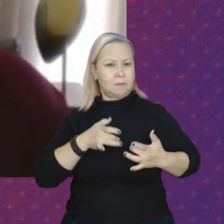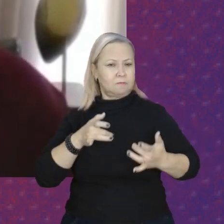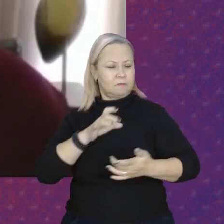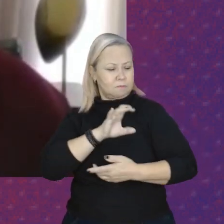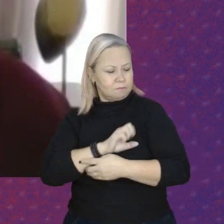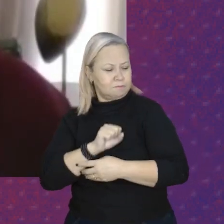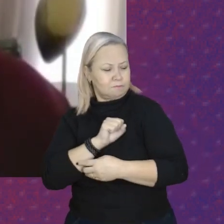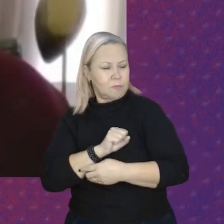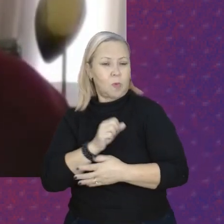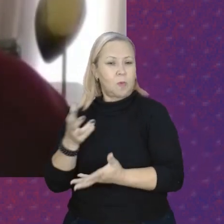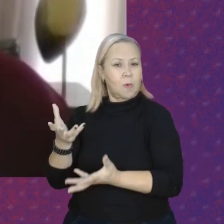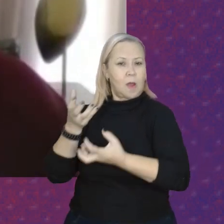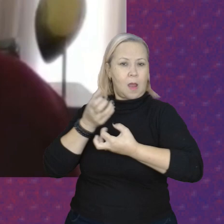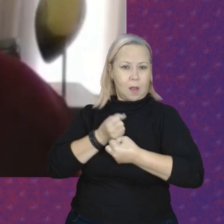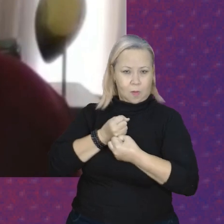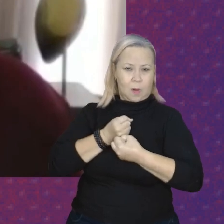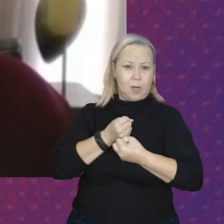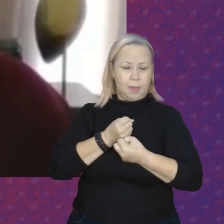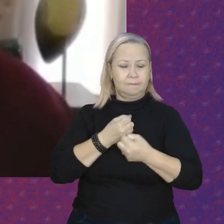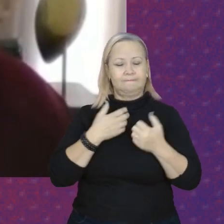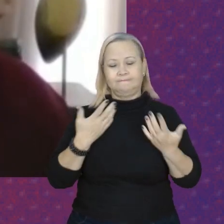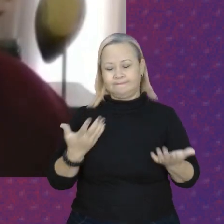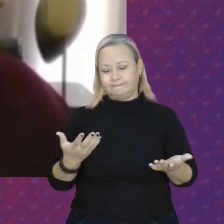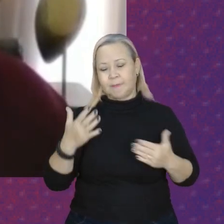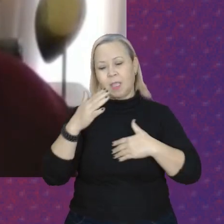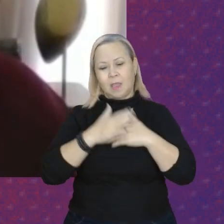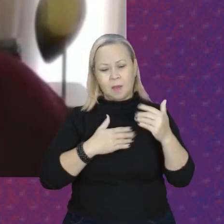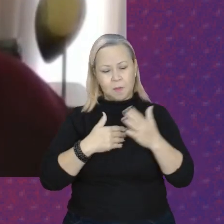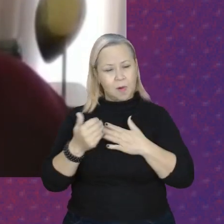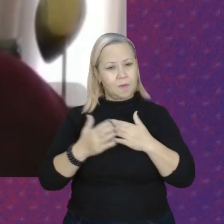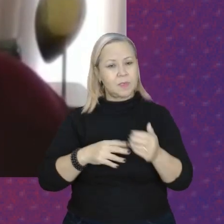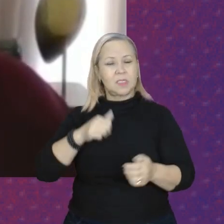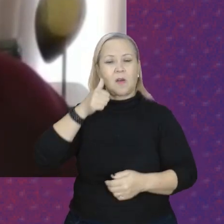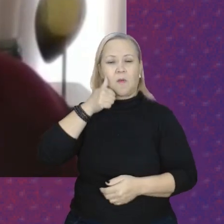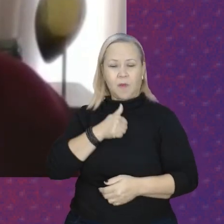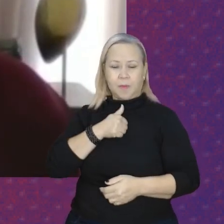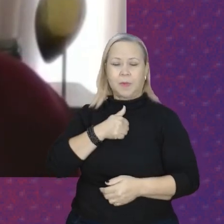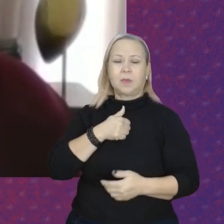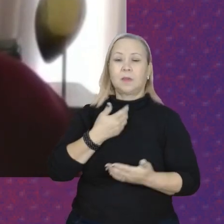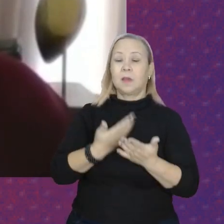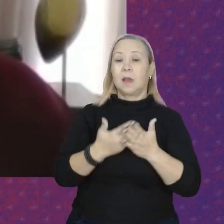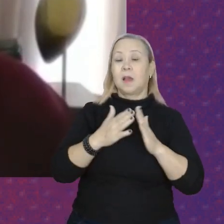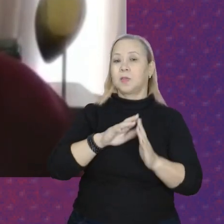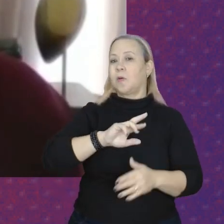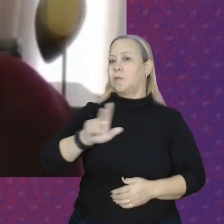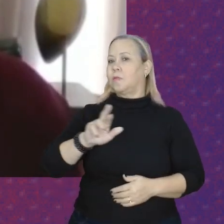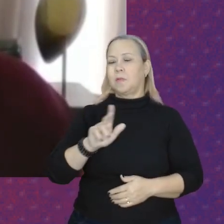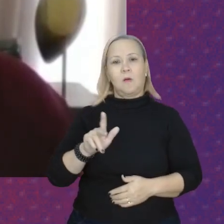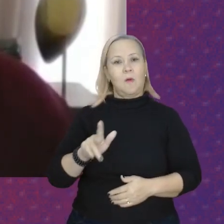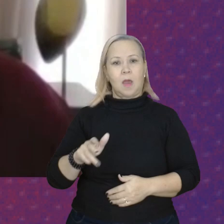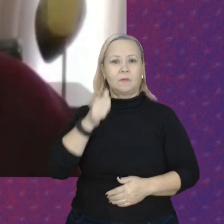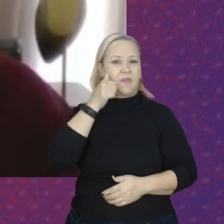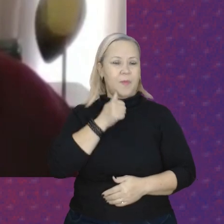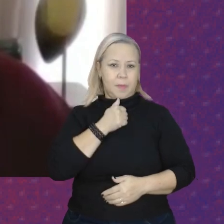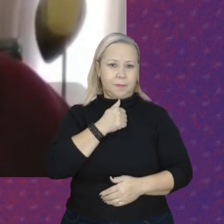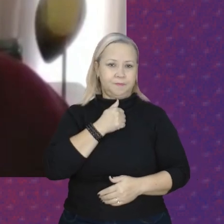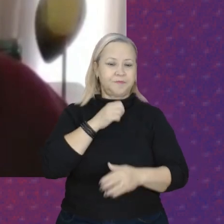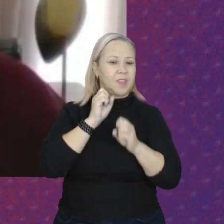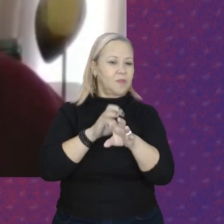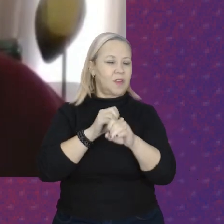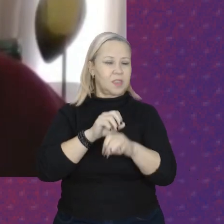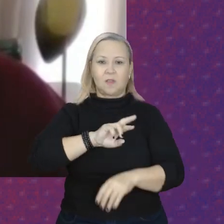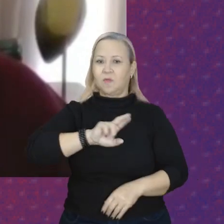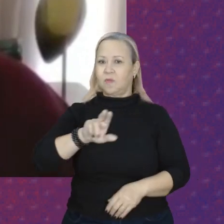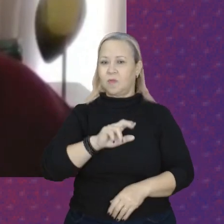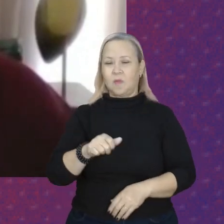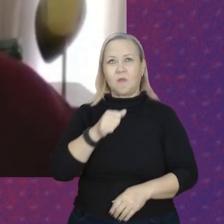dar acolhimento. Então, é uma profissão muito feminina, embora a escola não seja feminina, embora a educação não seja